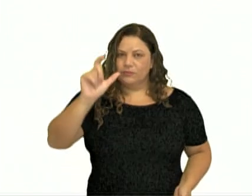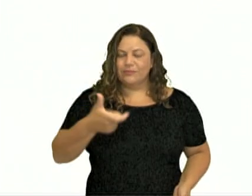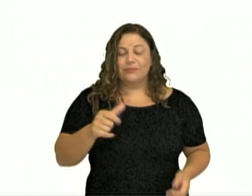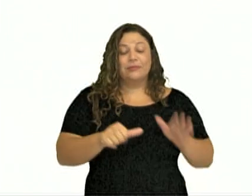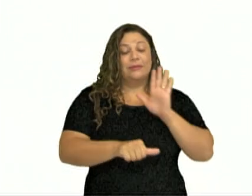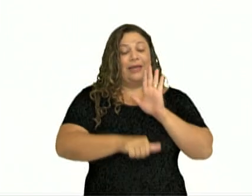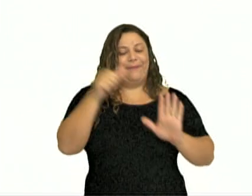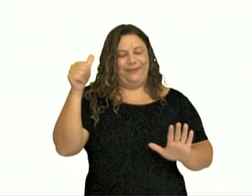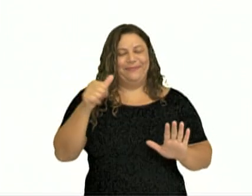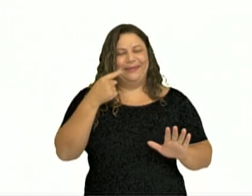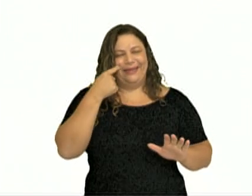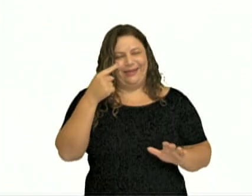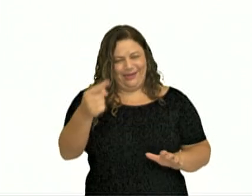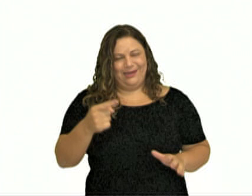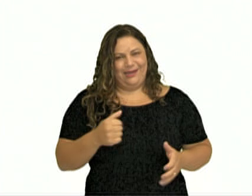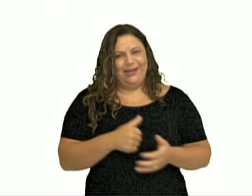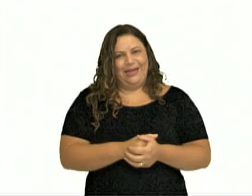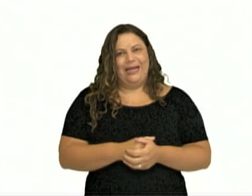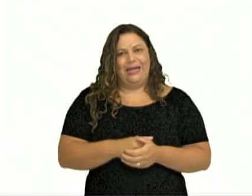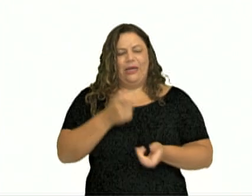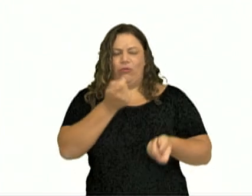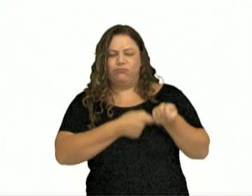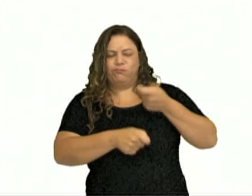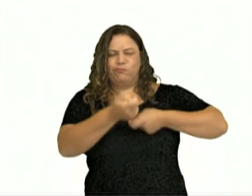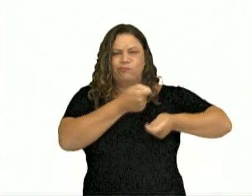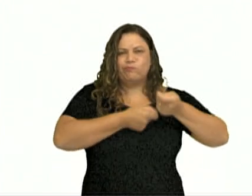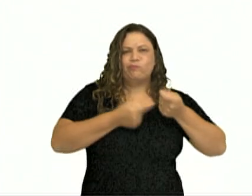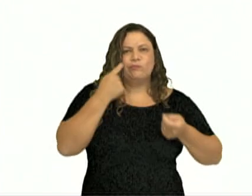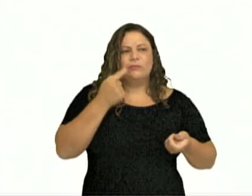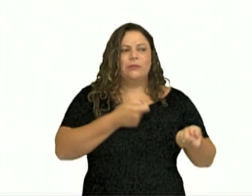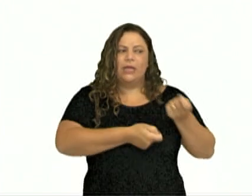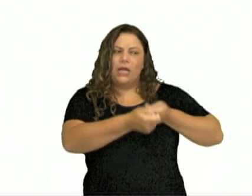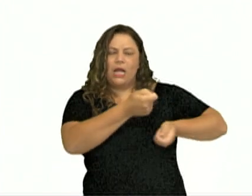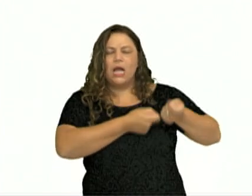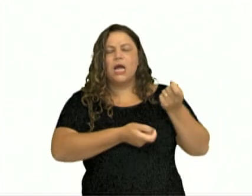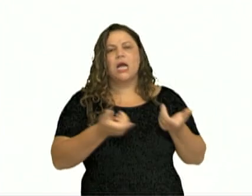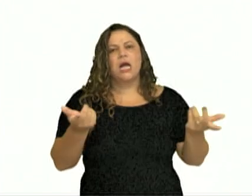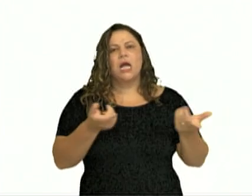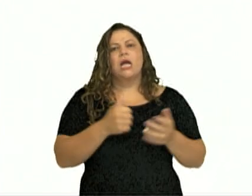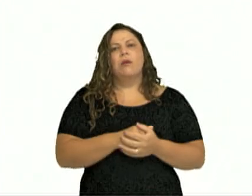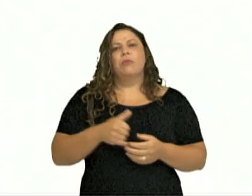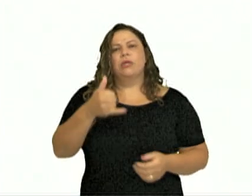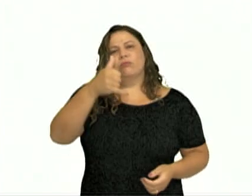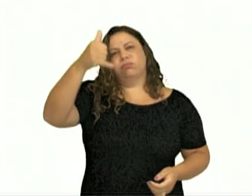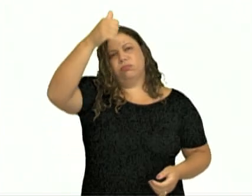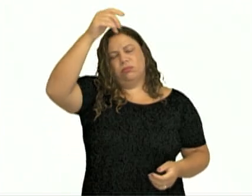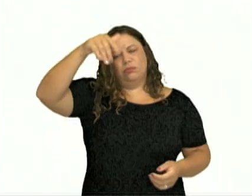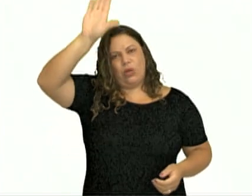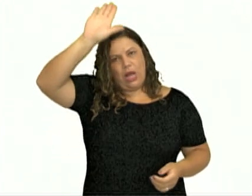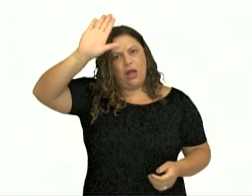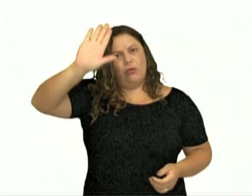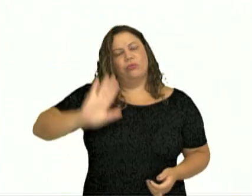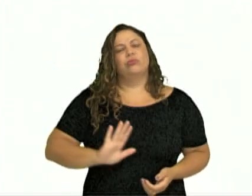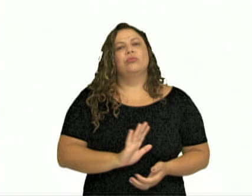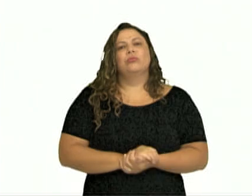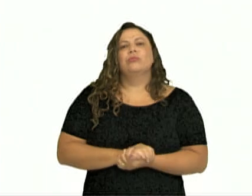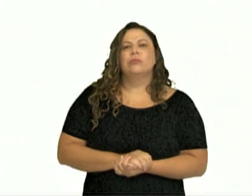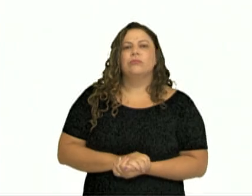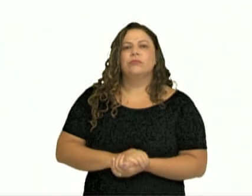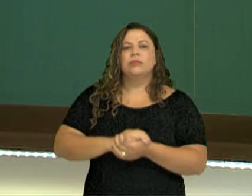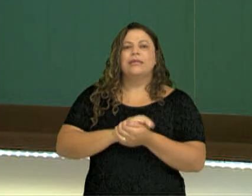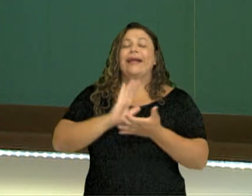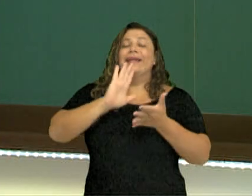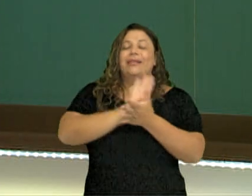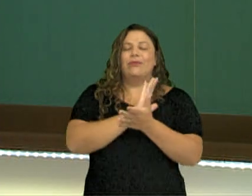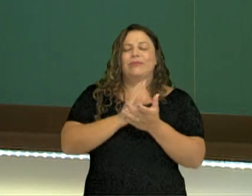que ele tem que se livrar ou renegociar essa dívida porque o juro é extremamente alto. Eliminar as despesas que não